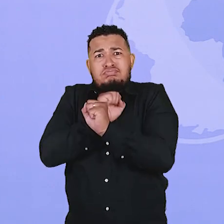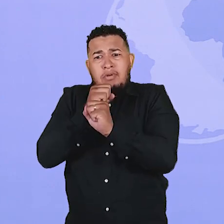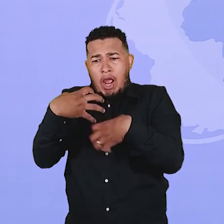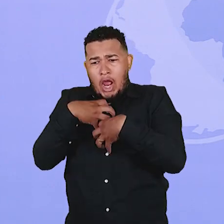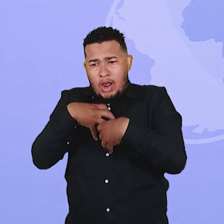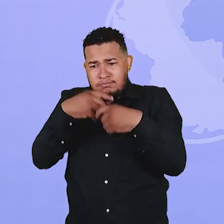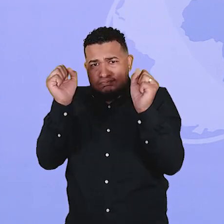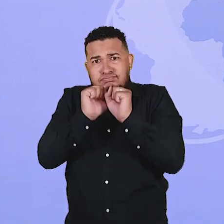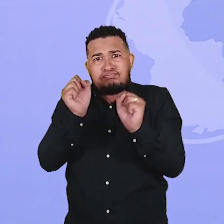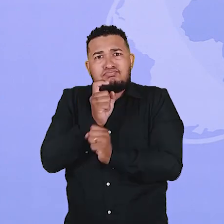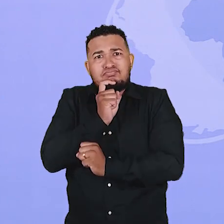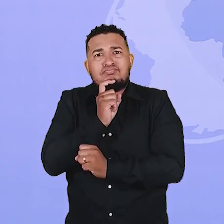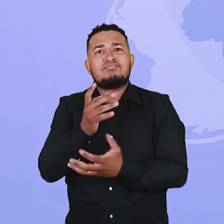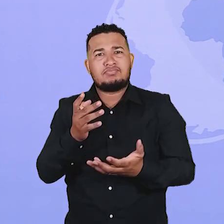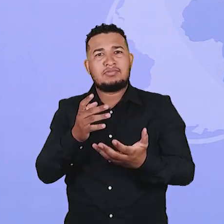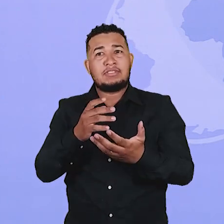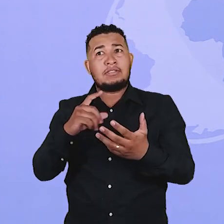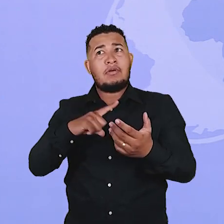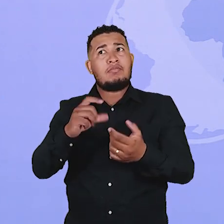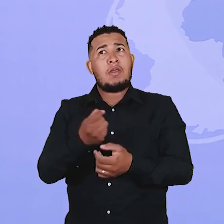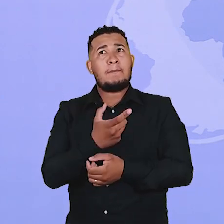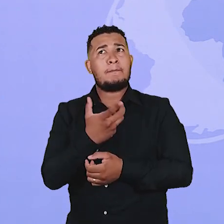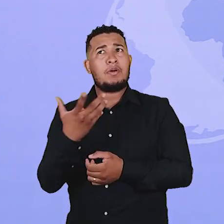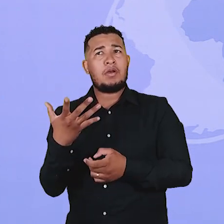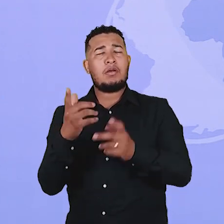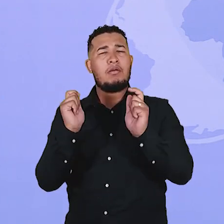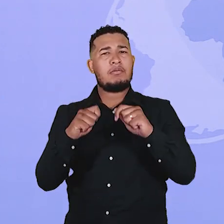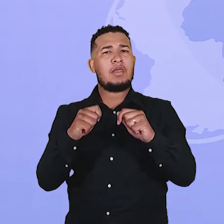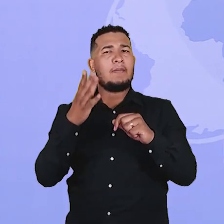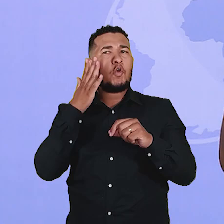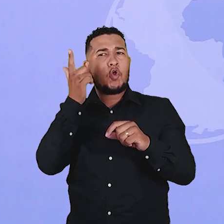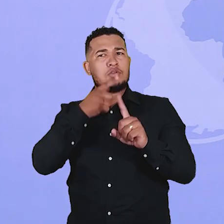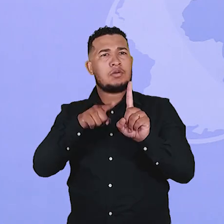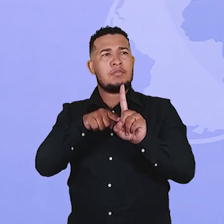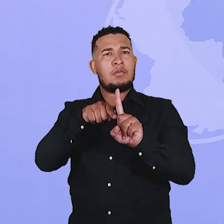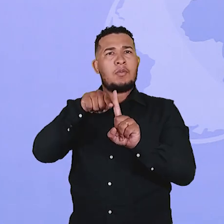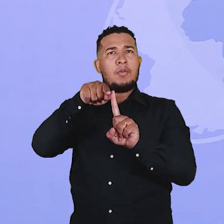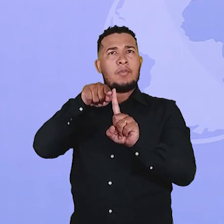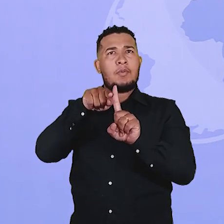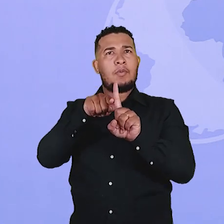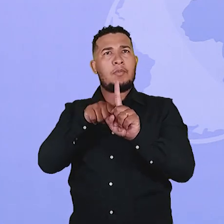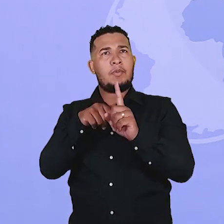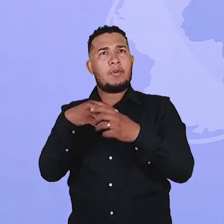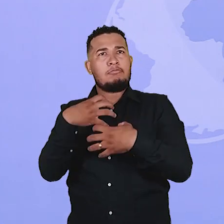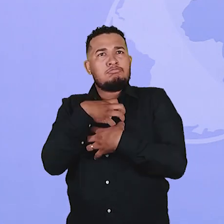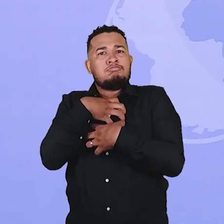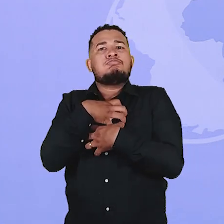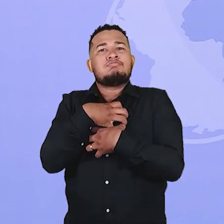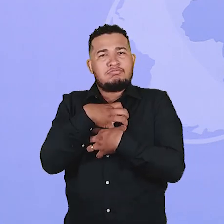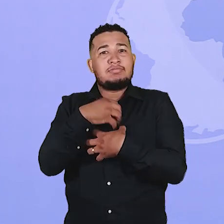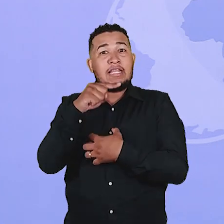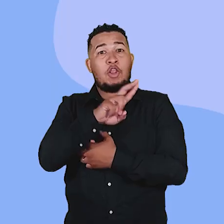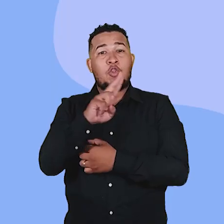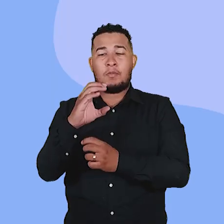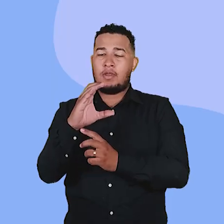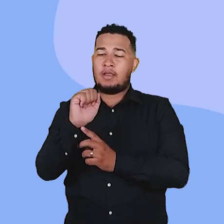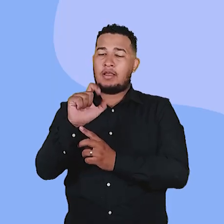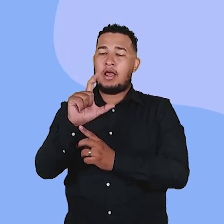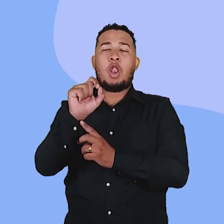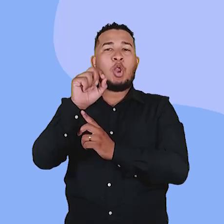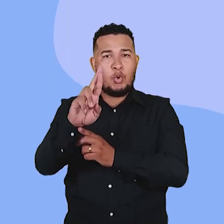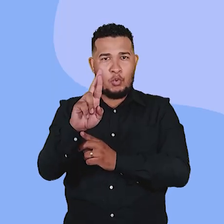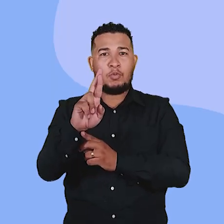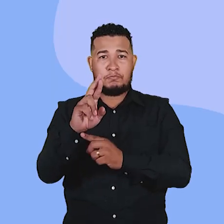Então existe algo aí que faz com que a minha temperatura varie. E isso é o que nós denominamos calor. Vamos